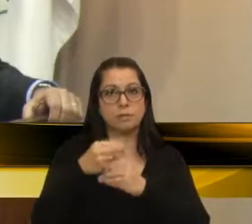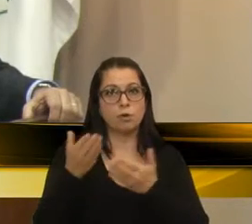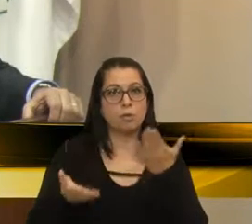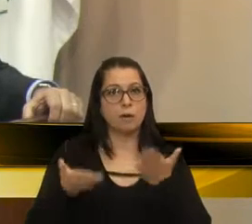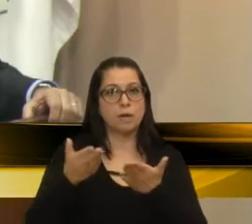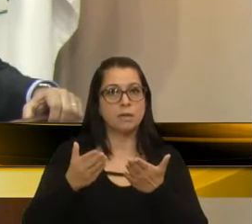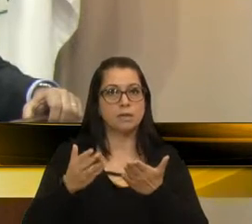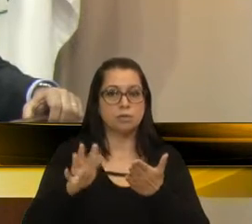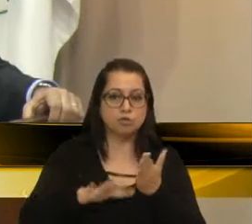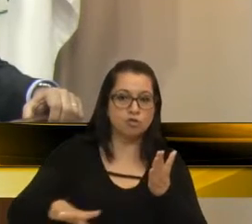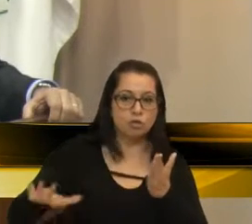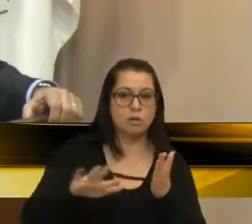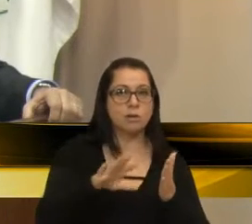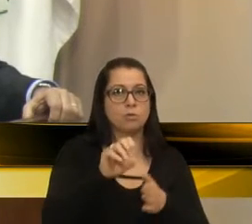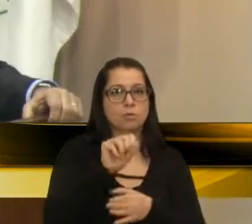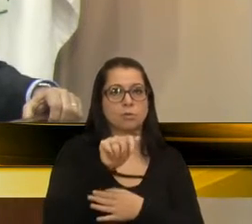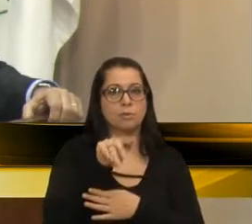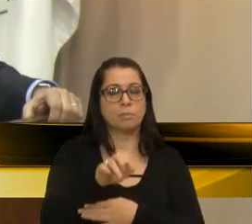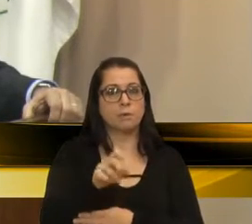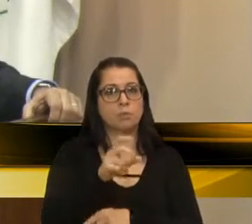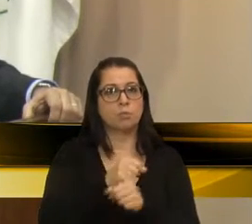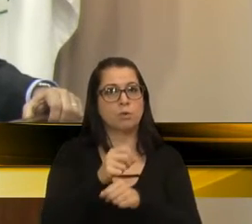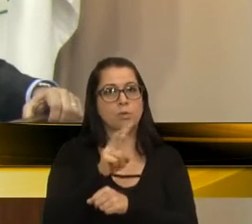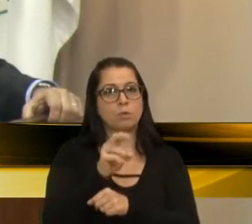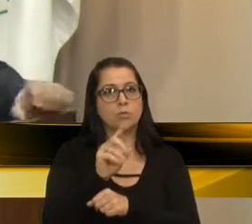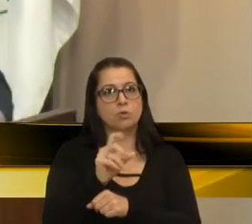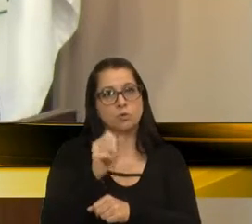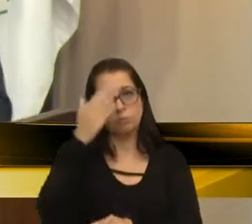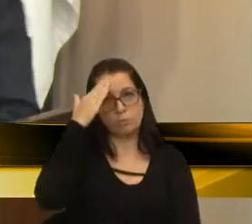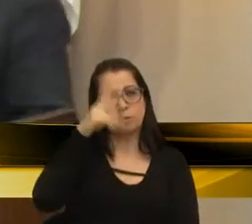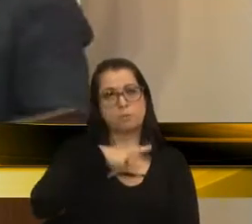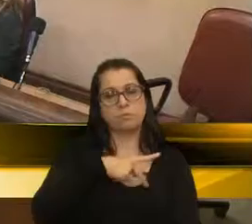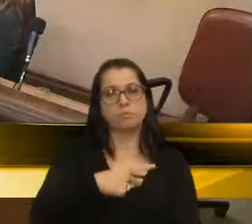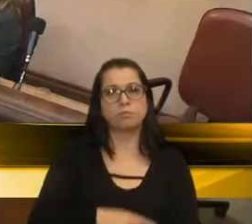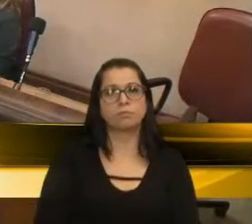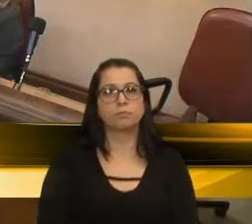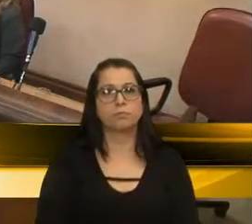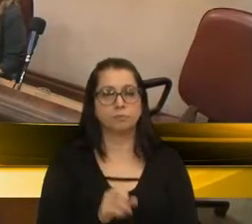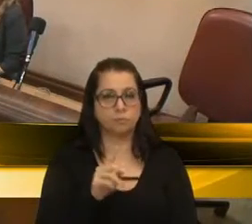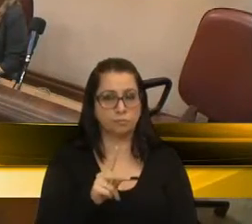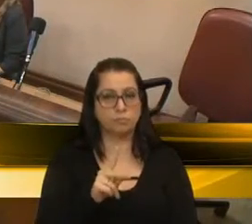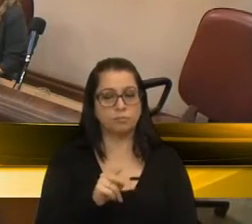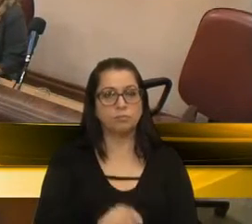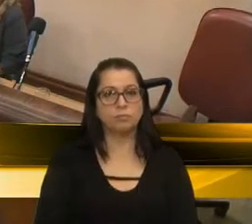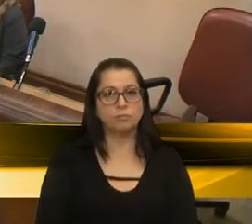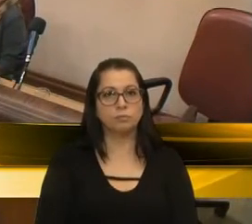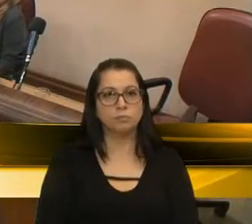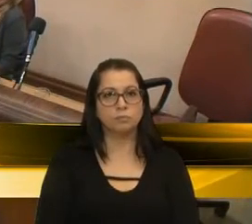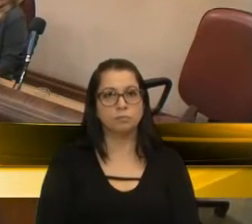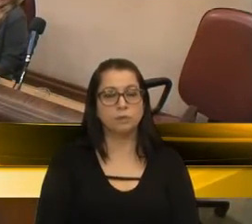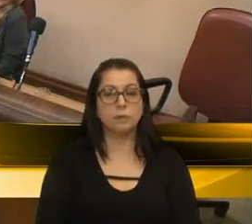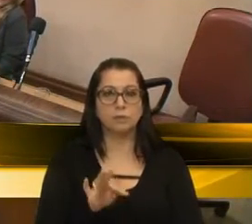balanço geral do SAMAI com relação ao ano de 2018. Obrigado, presidente. Ok. Está encerrado o